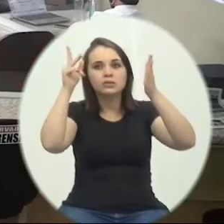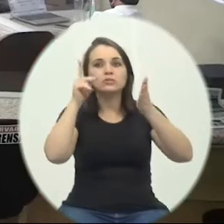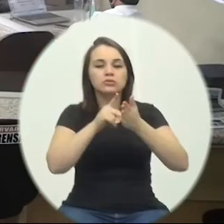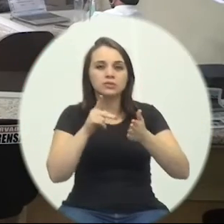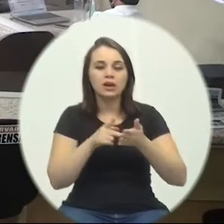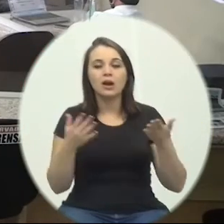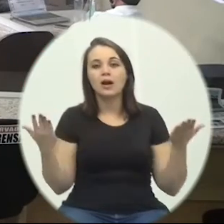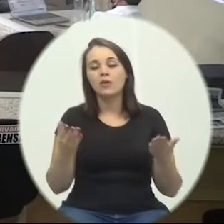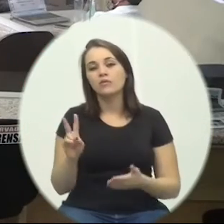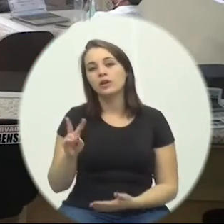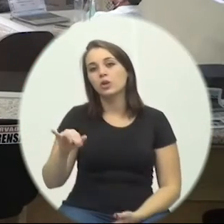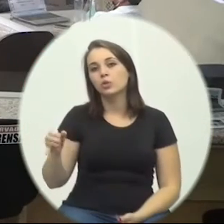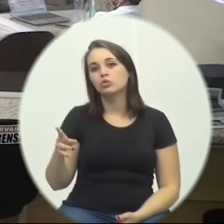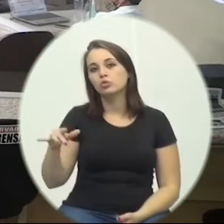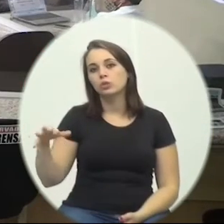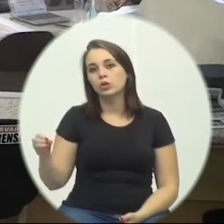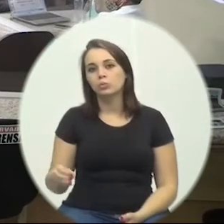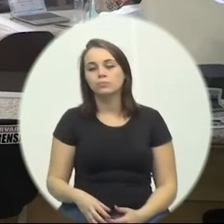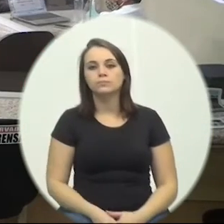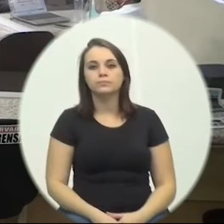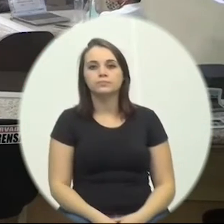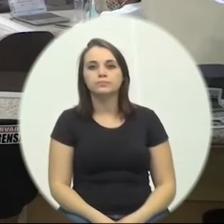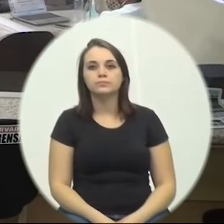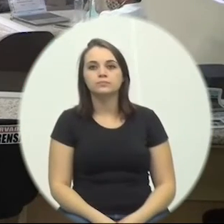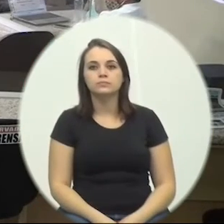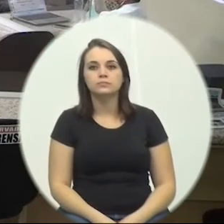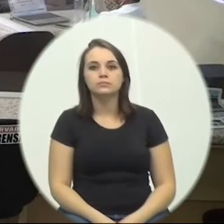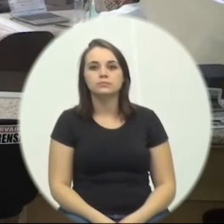Com a palavra, vereador Júlio Kaminski.